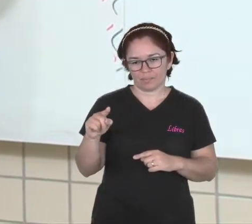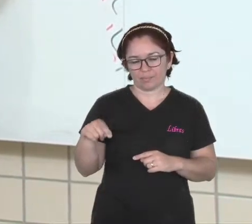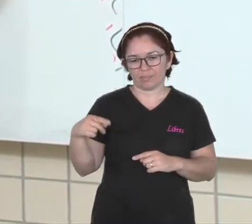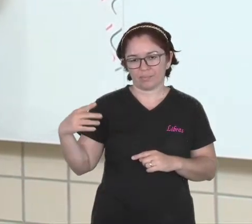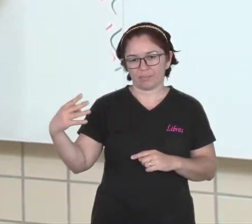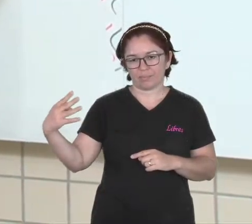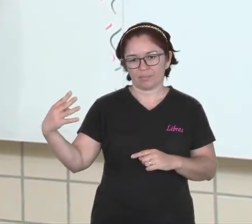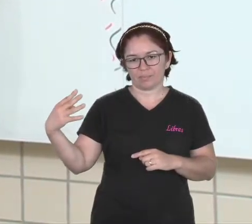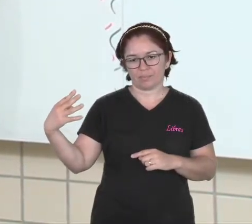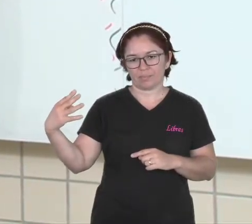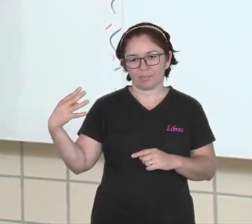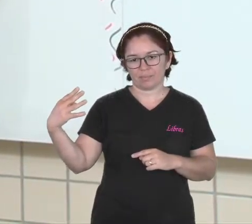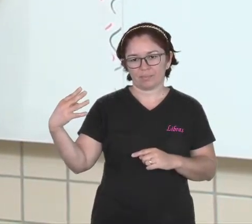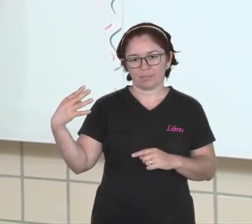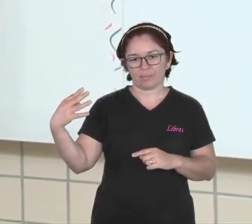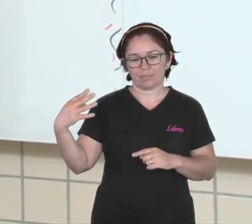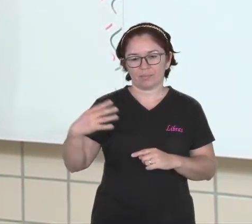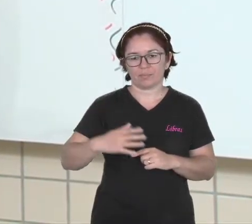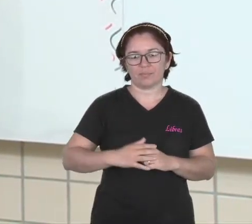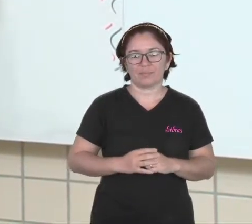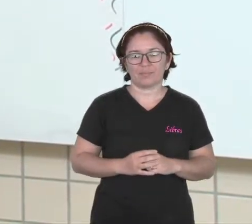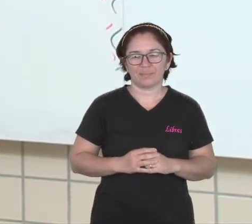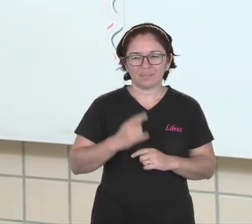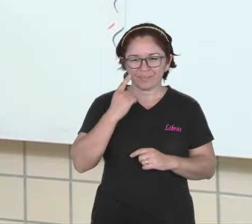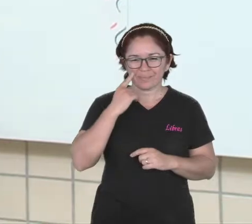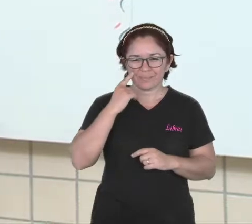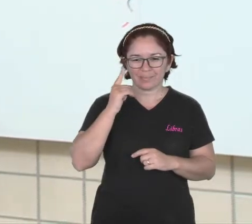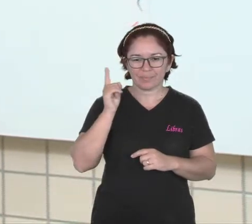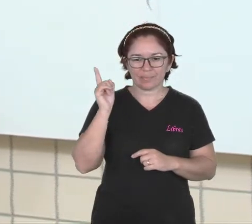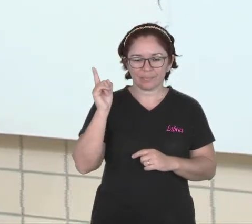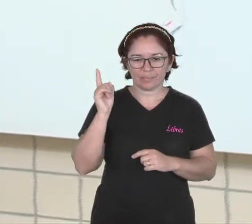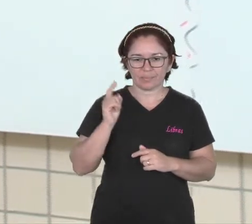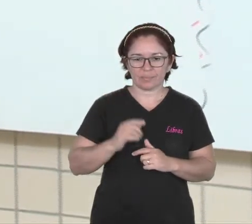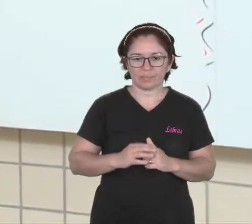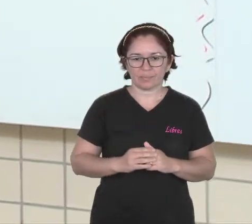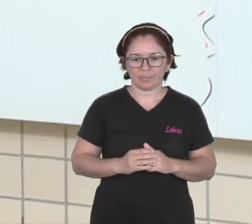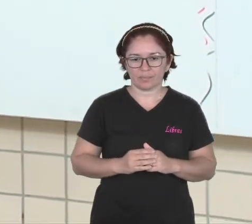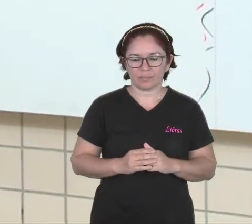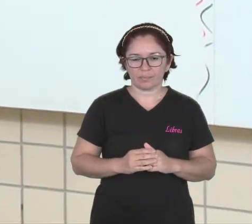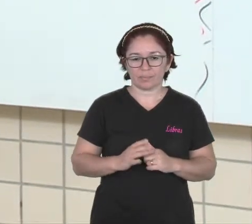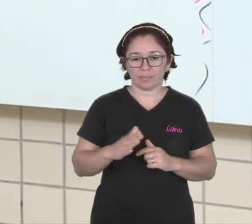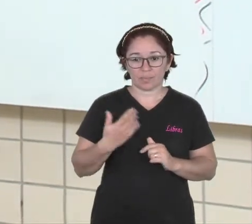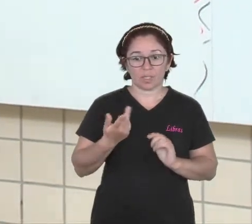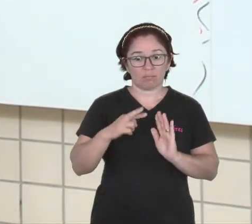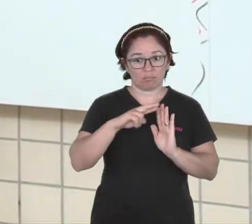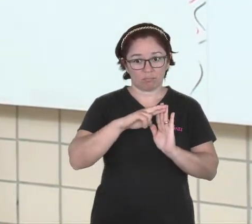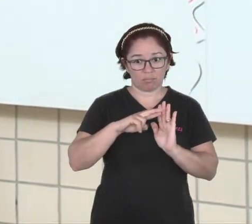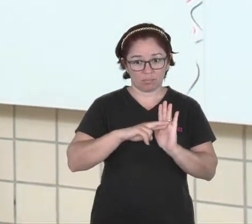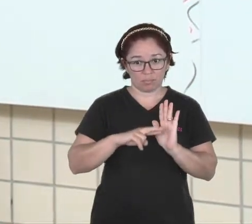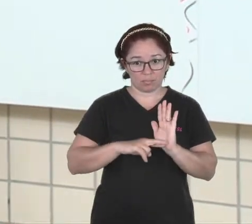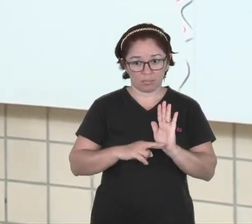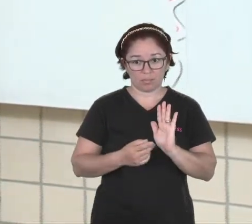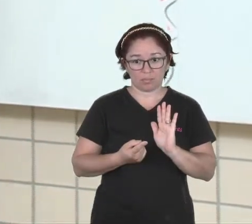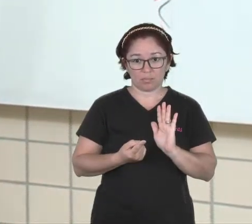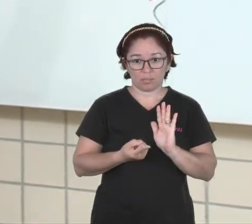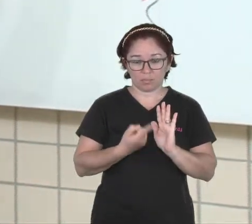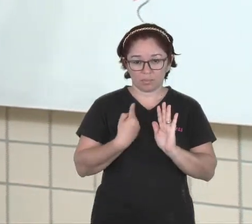4. Então perceba que a minha lei de criação pegou o